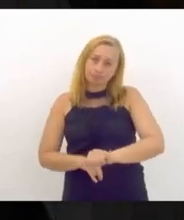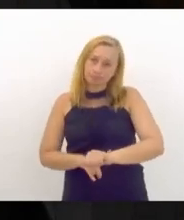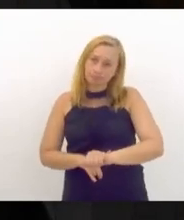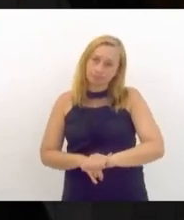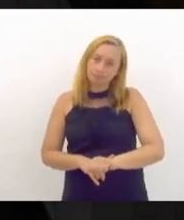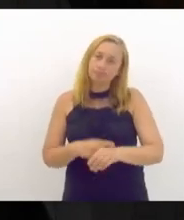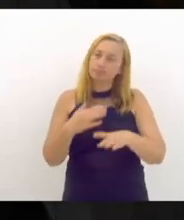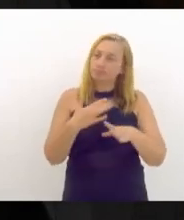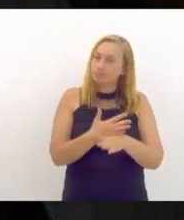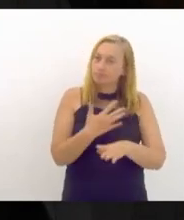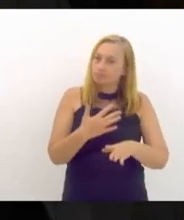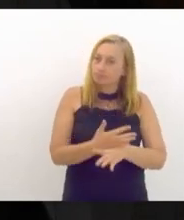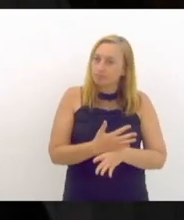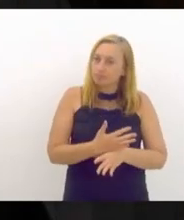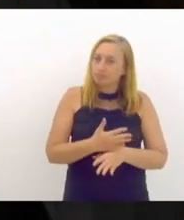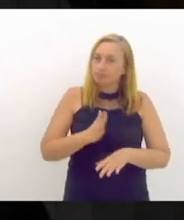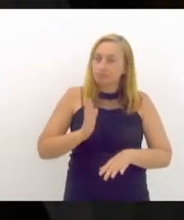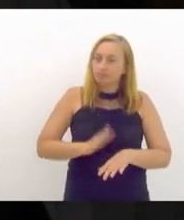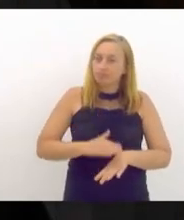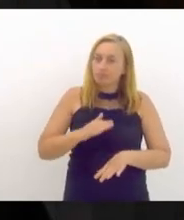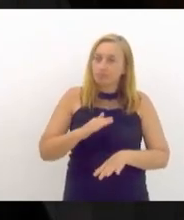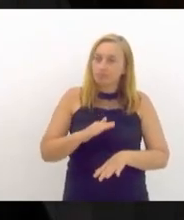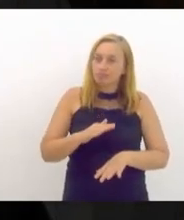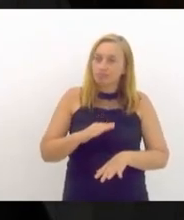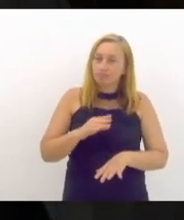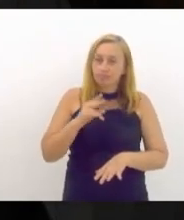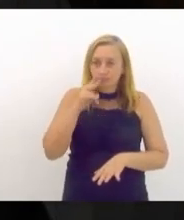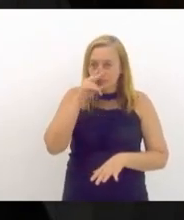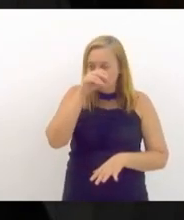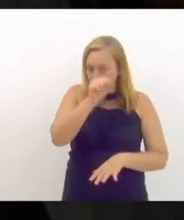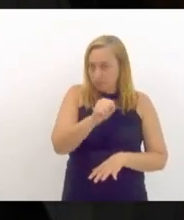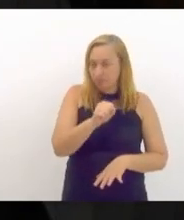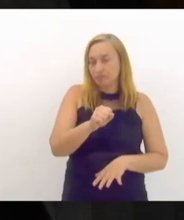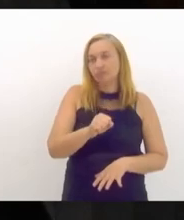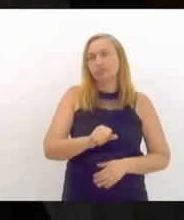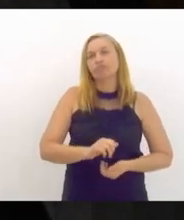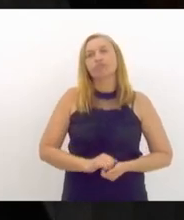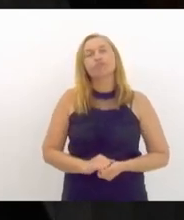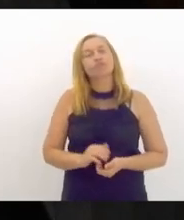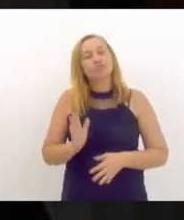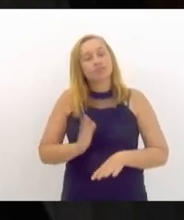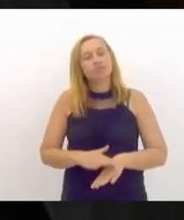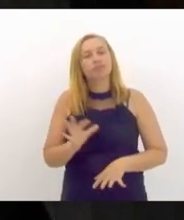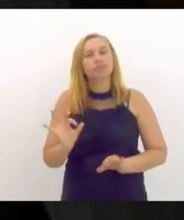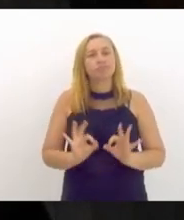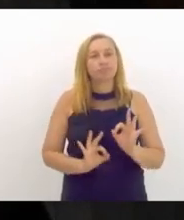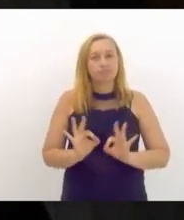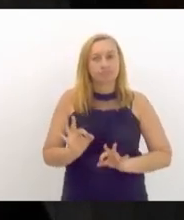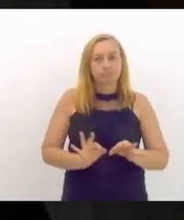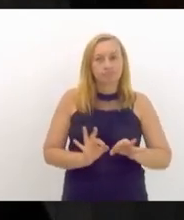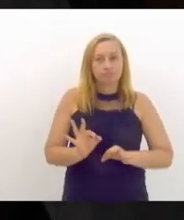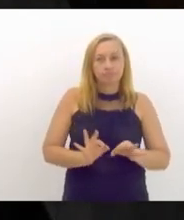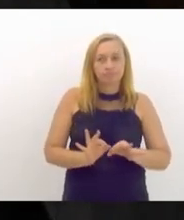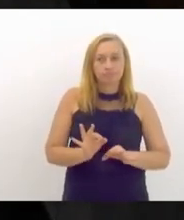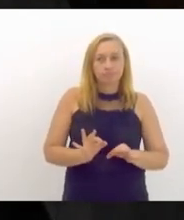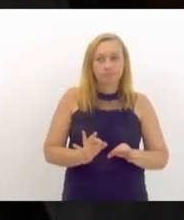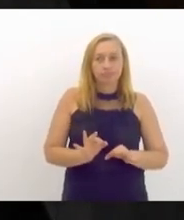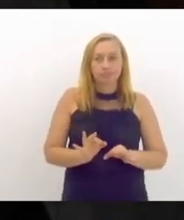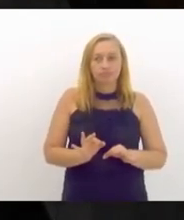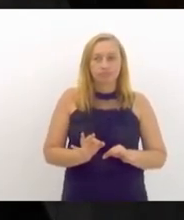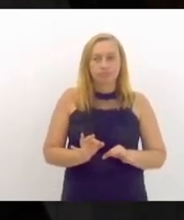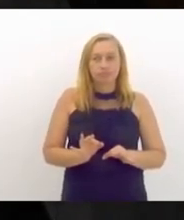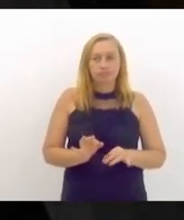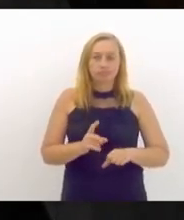as cidades sejam mais resistentes, isto é, estejam mais preparadas para